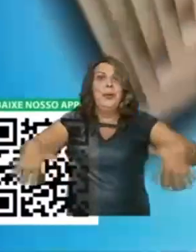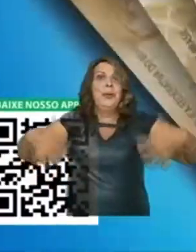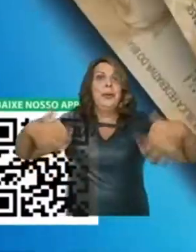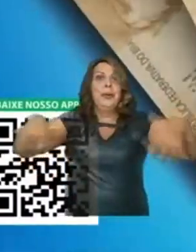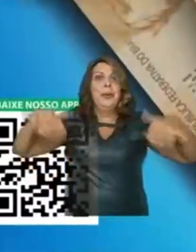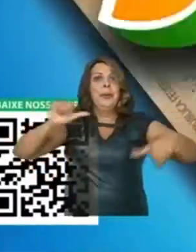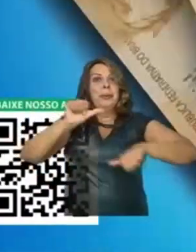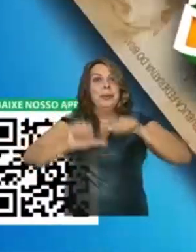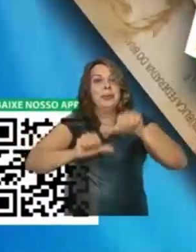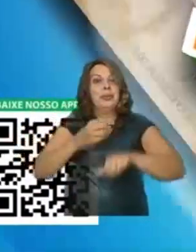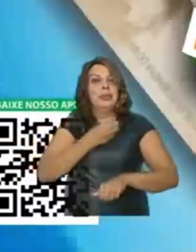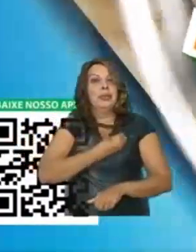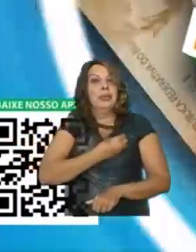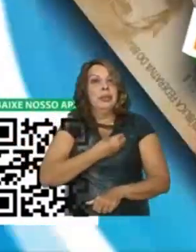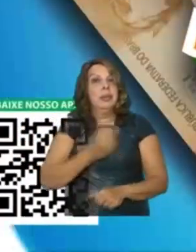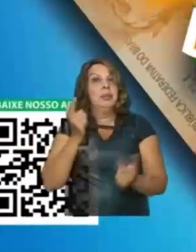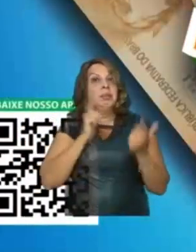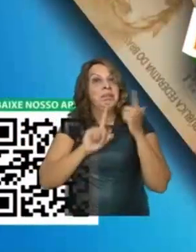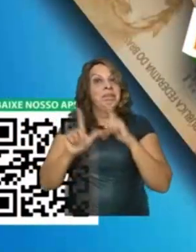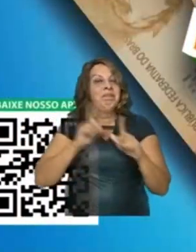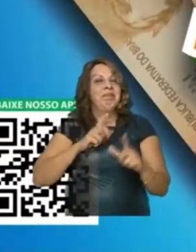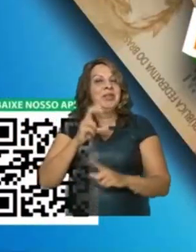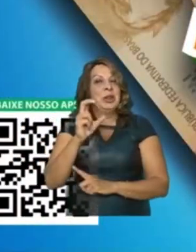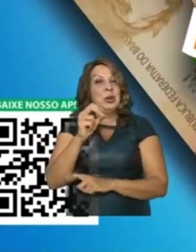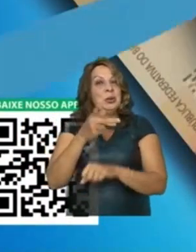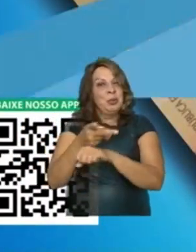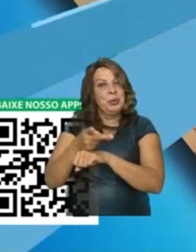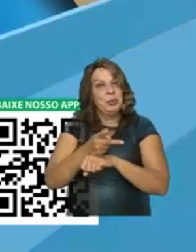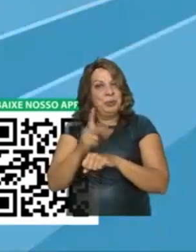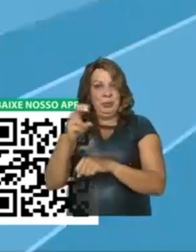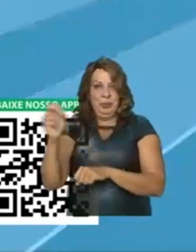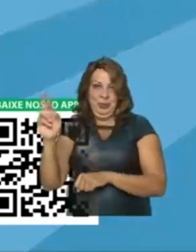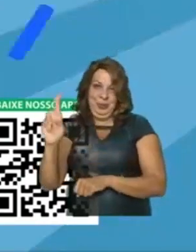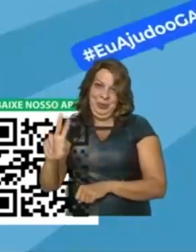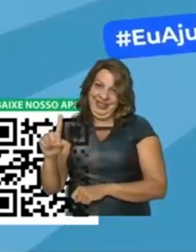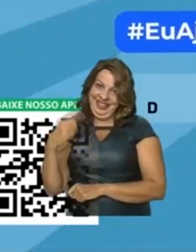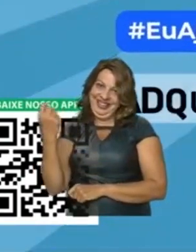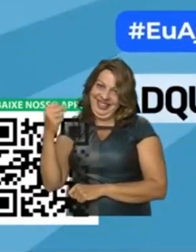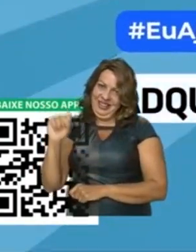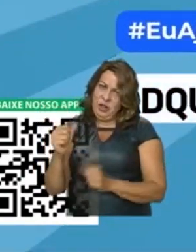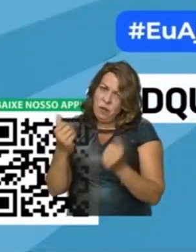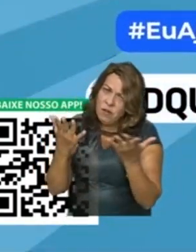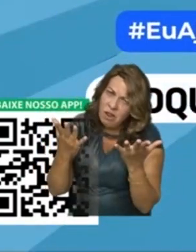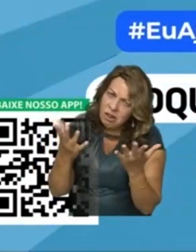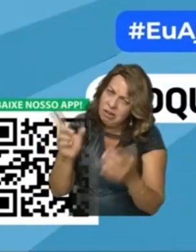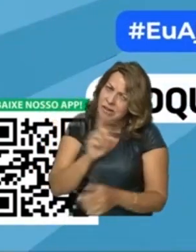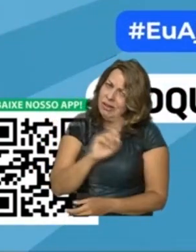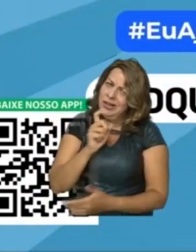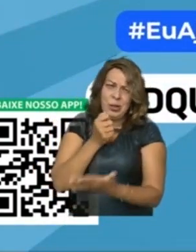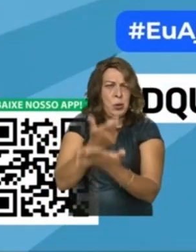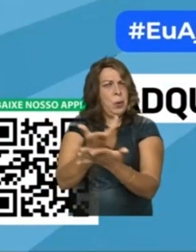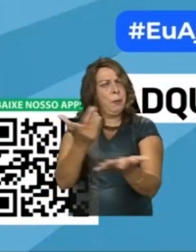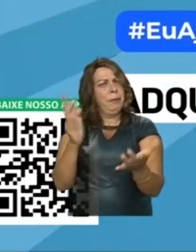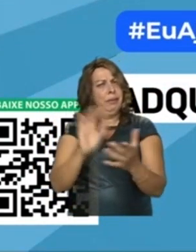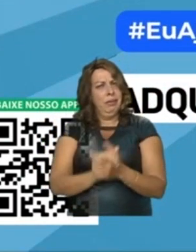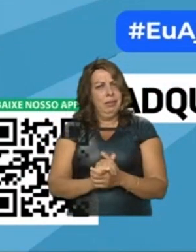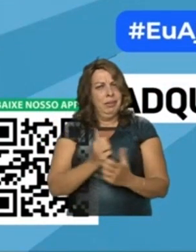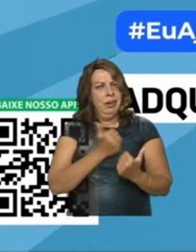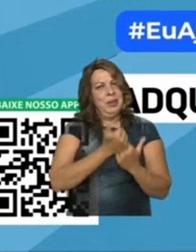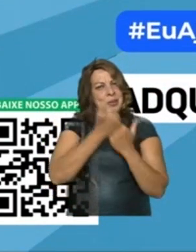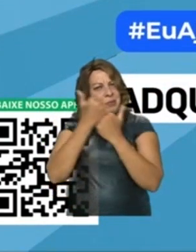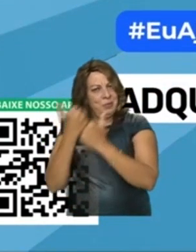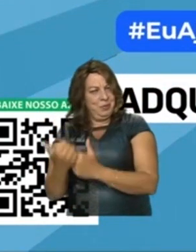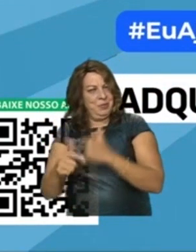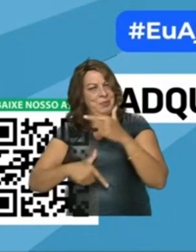vida. Concorra ainda a 50 prêmios de R$500 no Gira Sergipe. Não fique de fora. Compre seu título Caju Cap, apoie as ações do